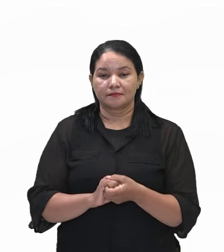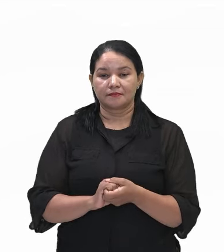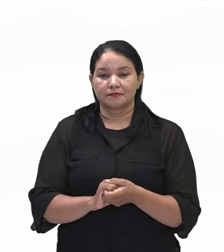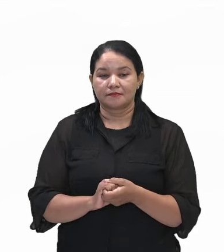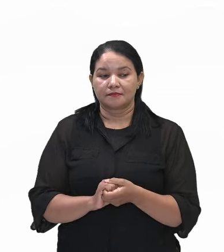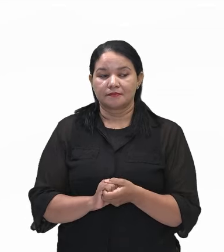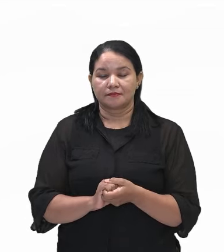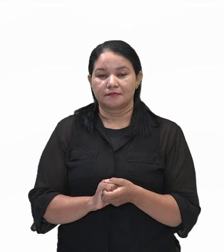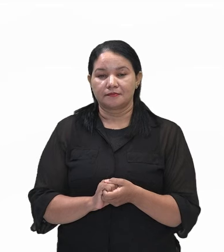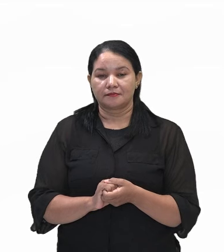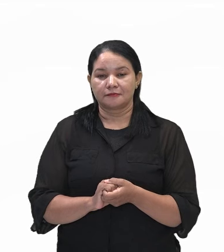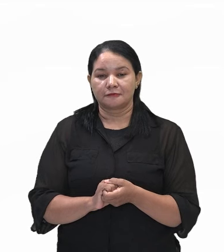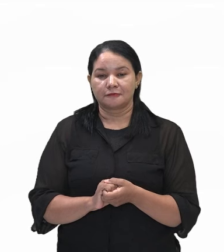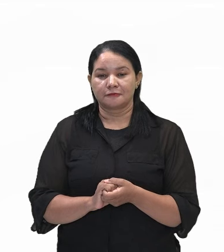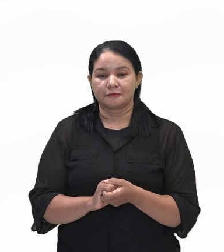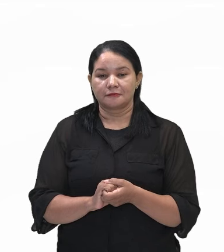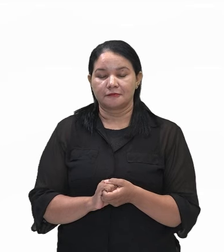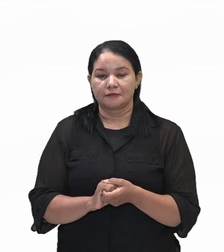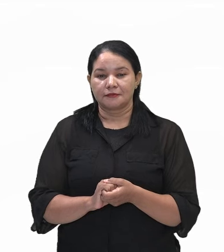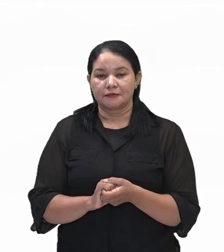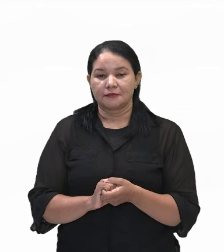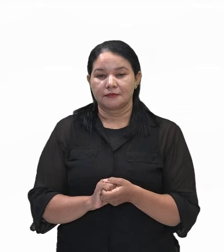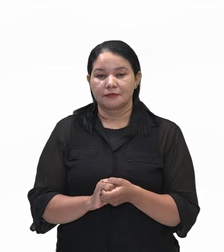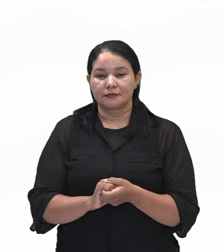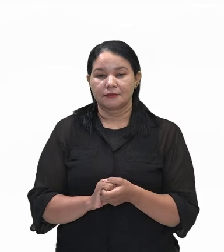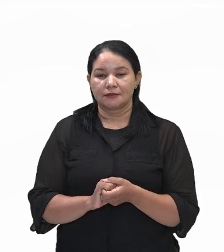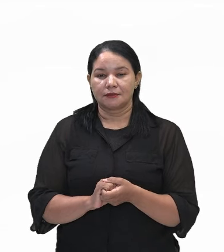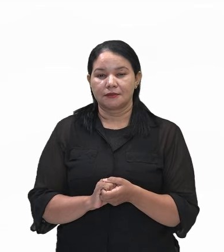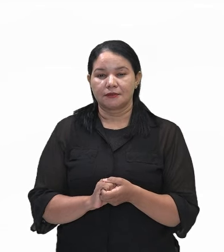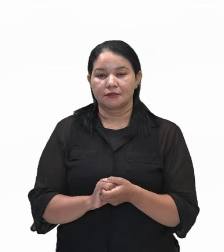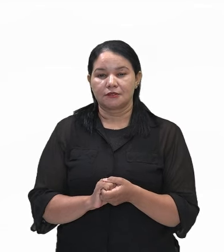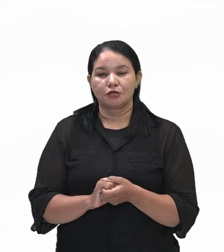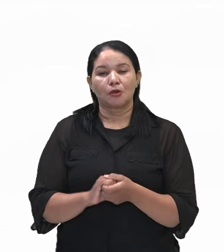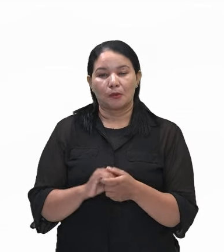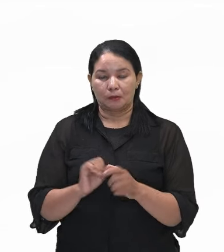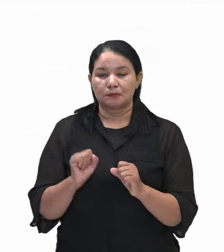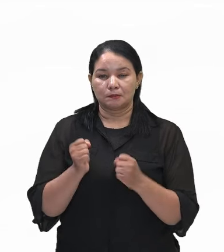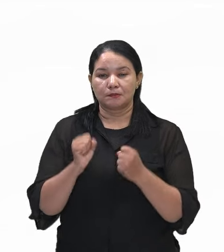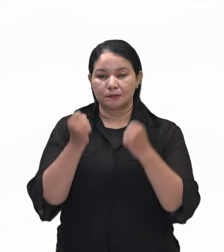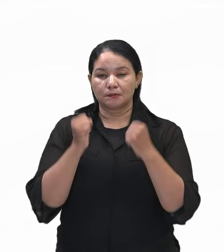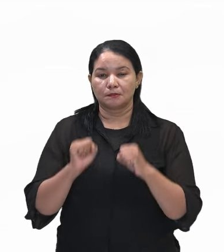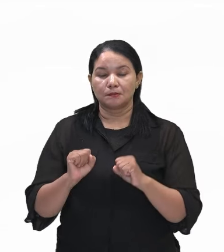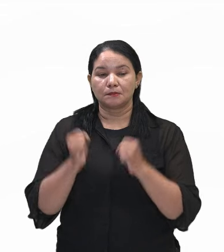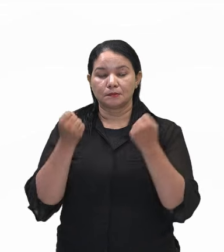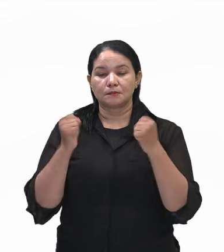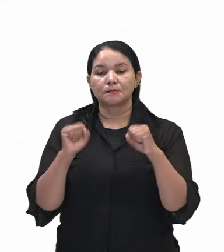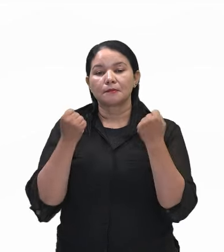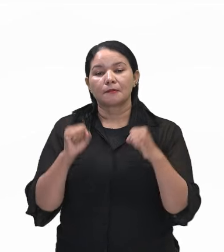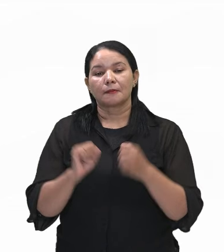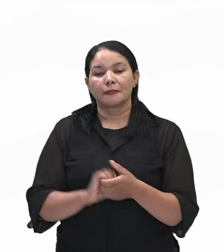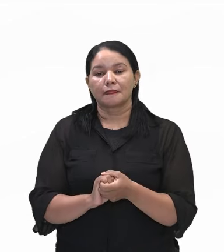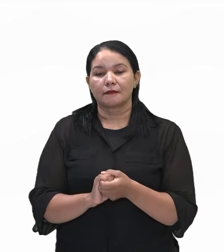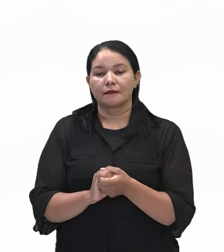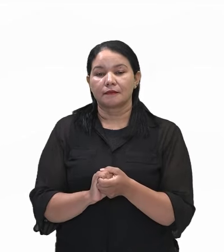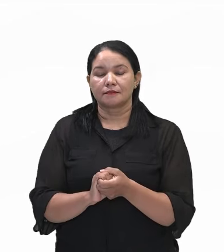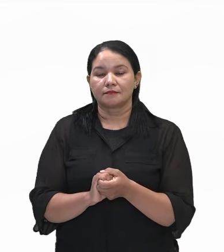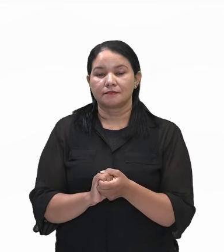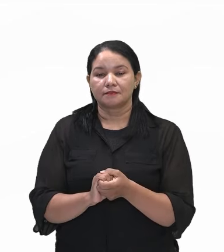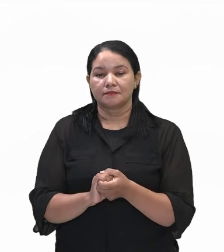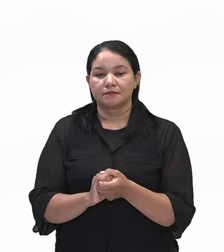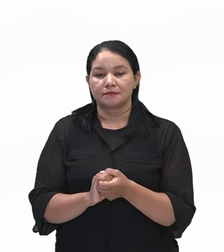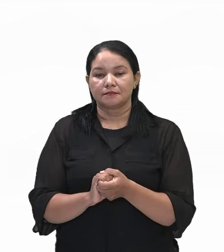Exercício. Physical activity. Atividade física. Physical activity.